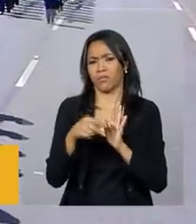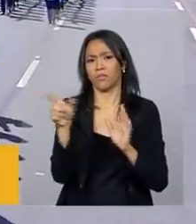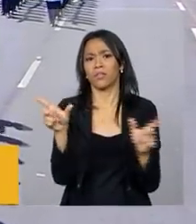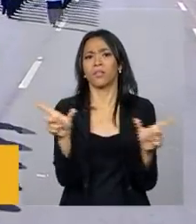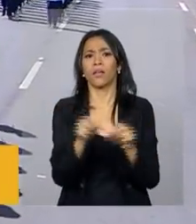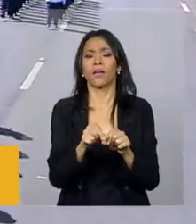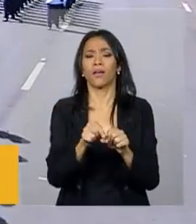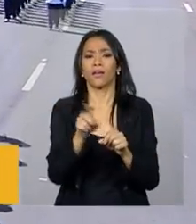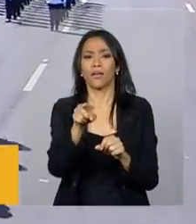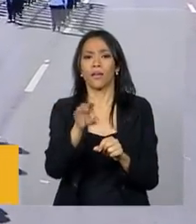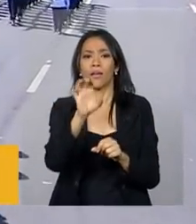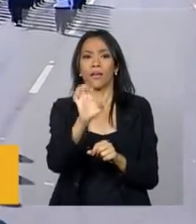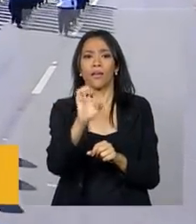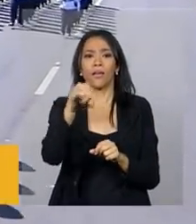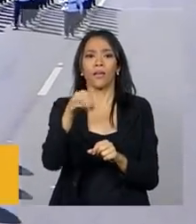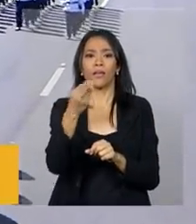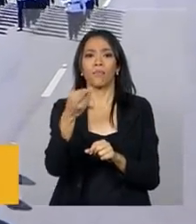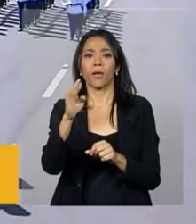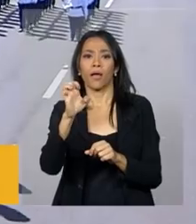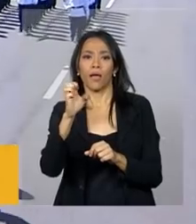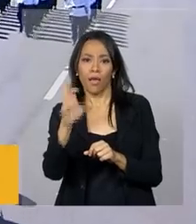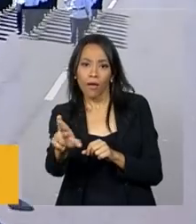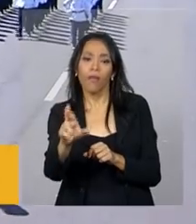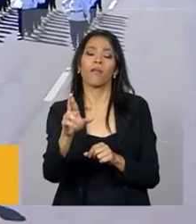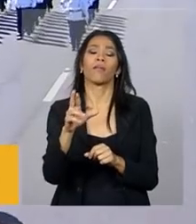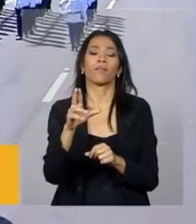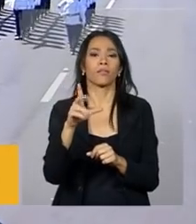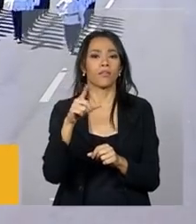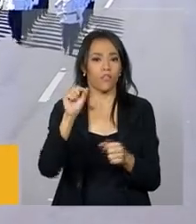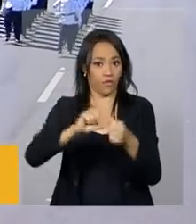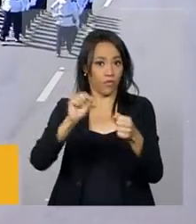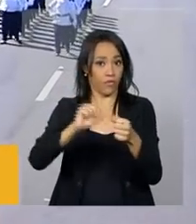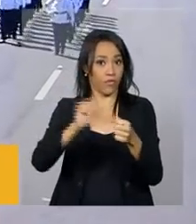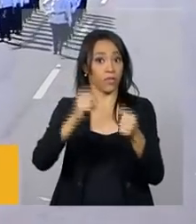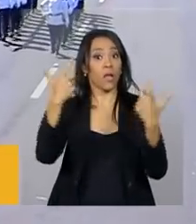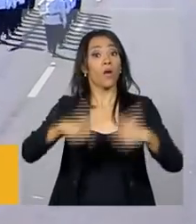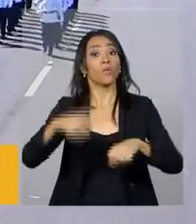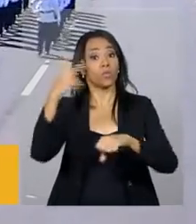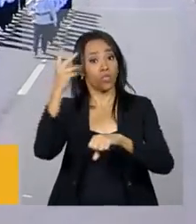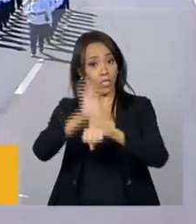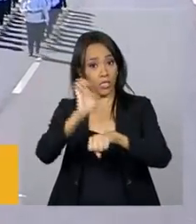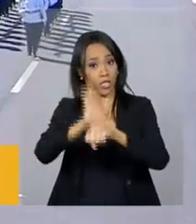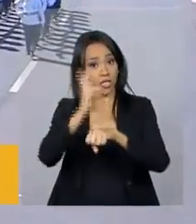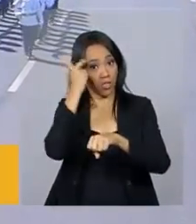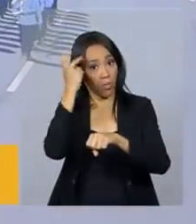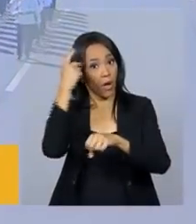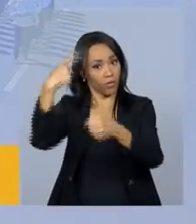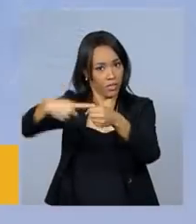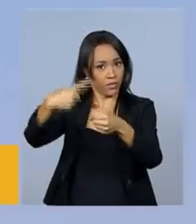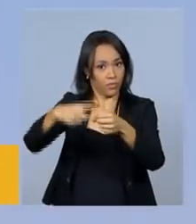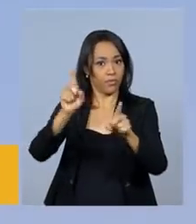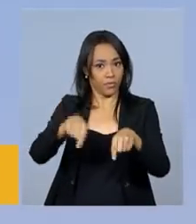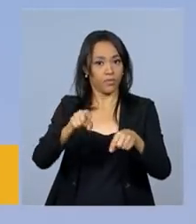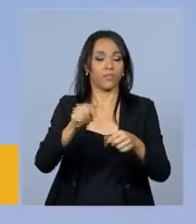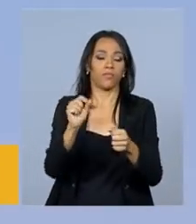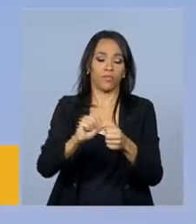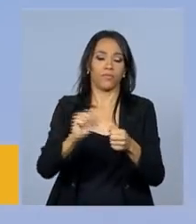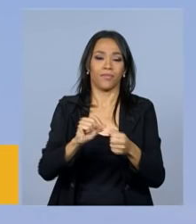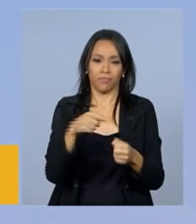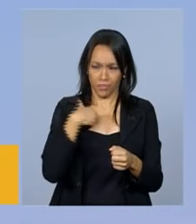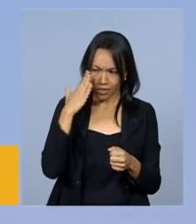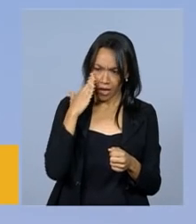verdade, chamada de C-97 Brasília. Começou sendo fabricado em São José dos Campos, depois em Botucatu, no interior de São Paulo. É isso, você está bastante